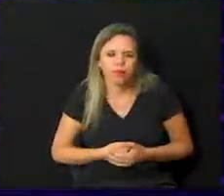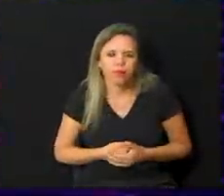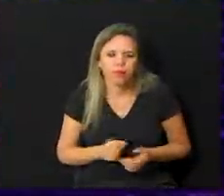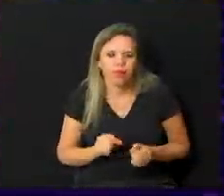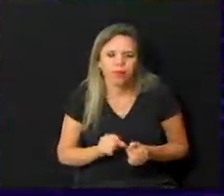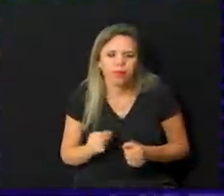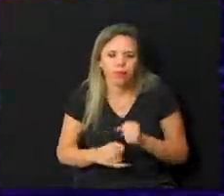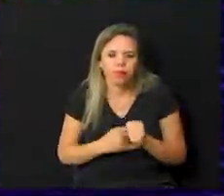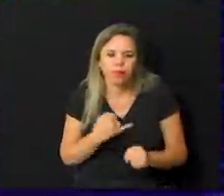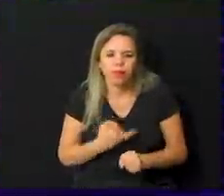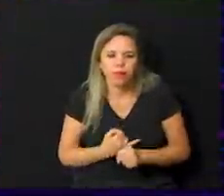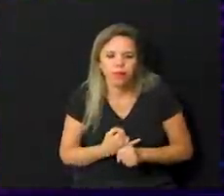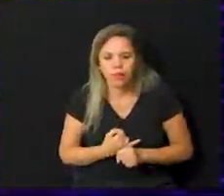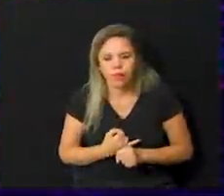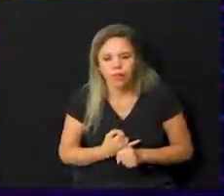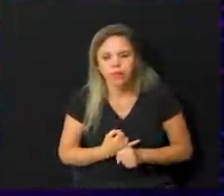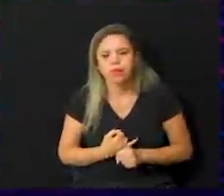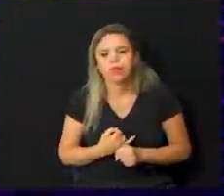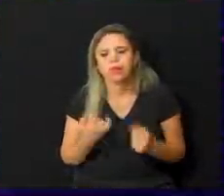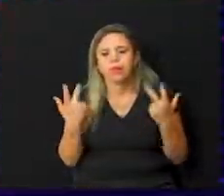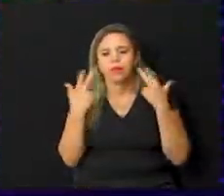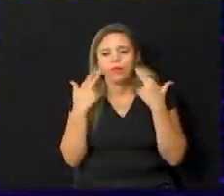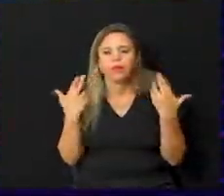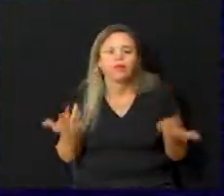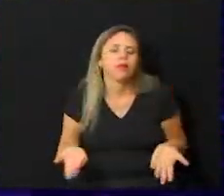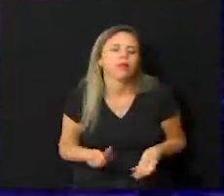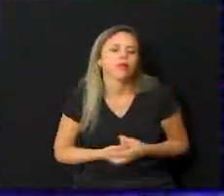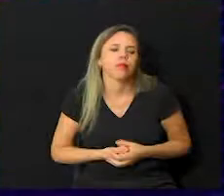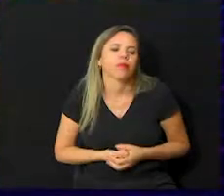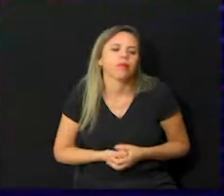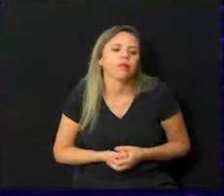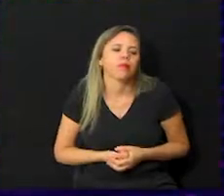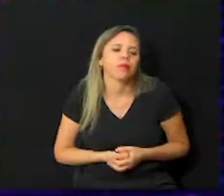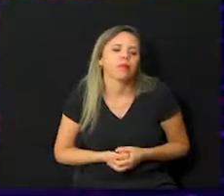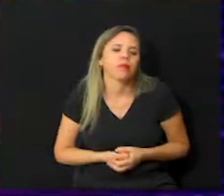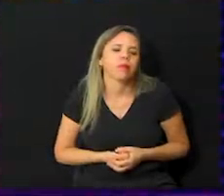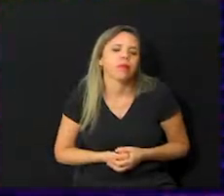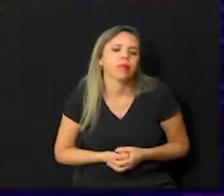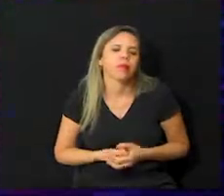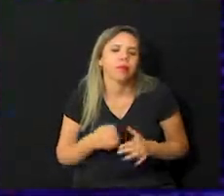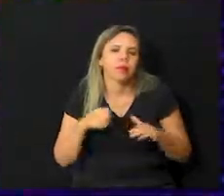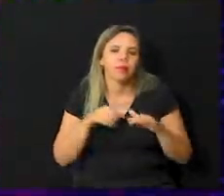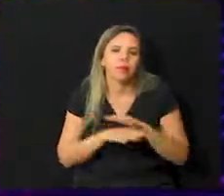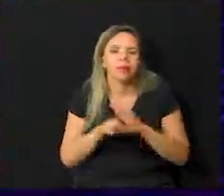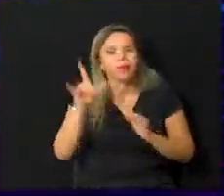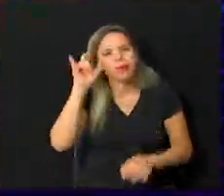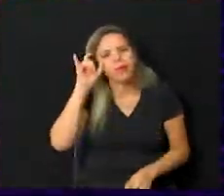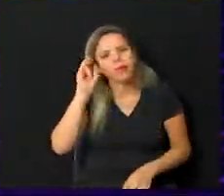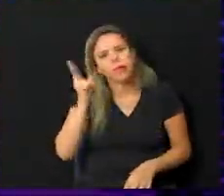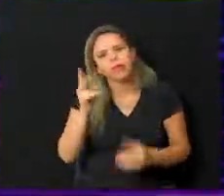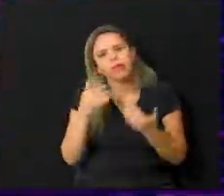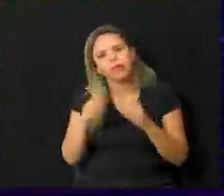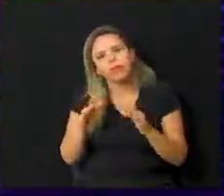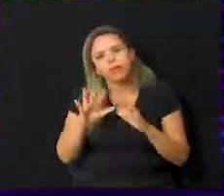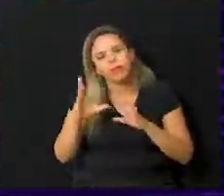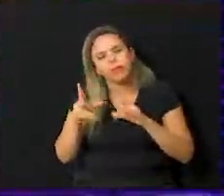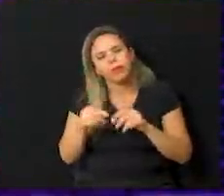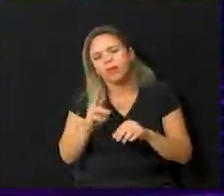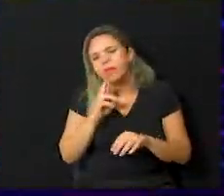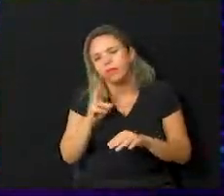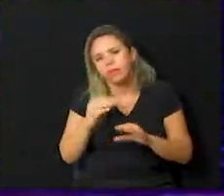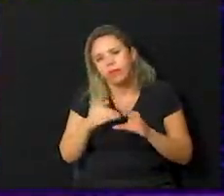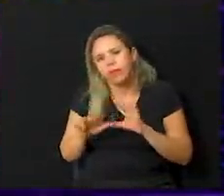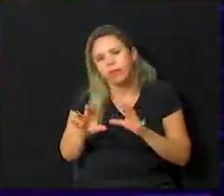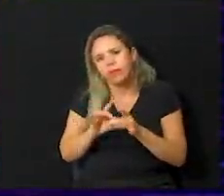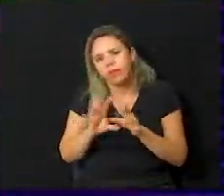eles. Eu já faço isso na internet, com bastante frequência. Minha caixa de mensagem lá no Instagram está sempre aberta para todo